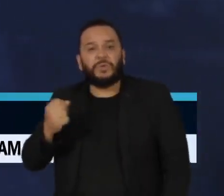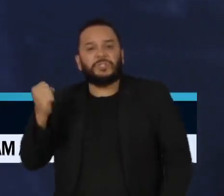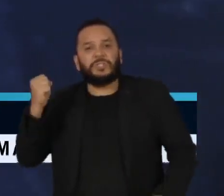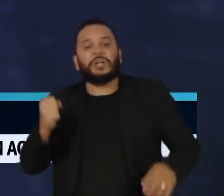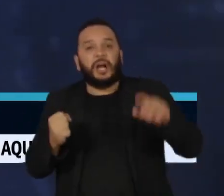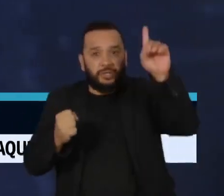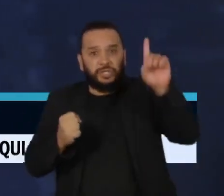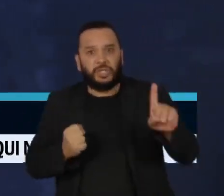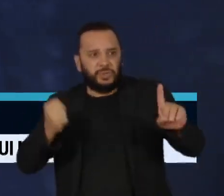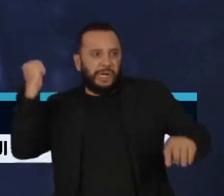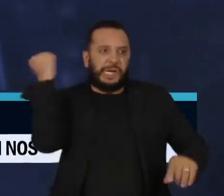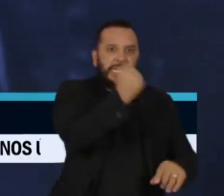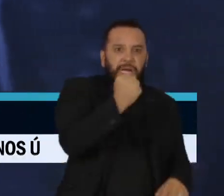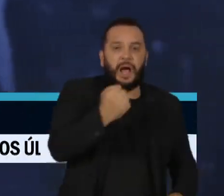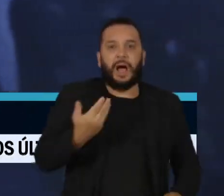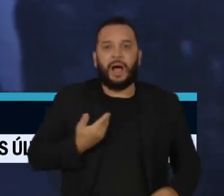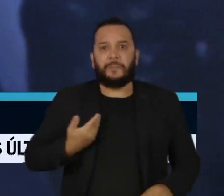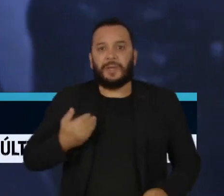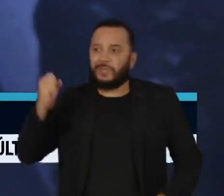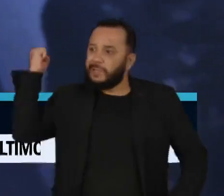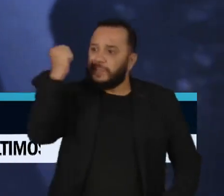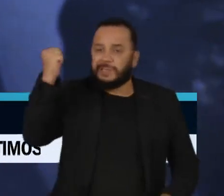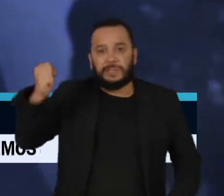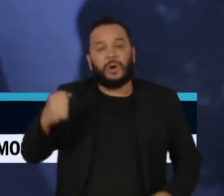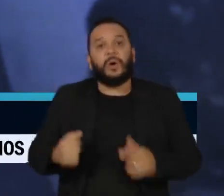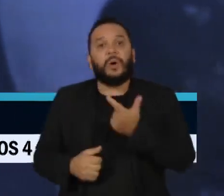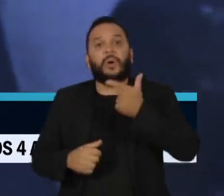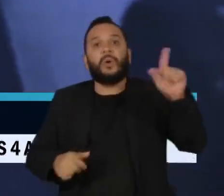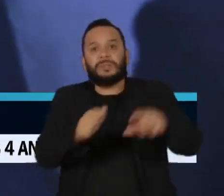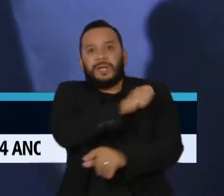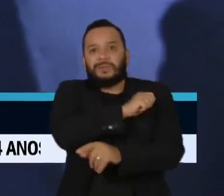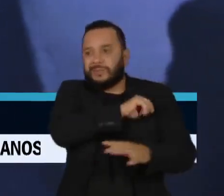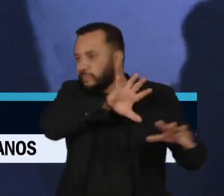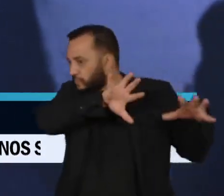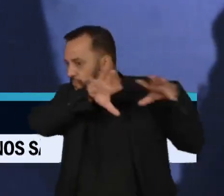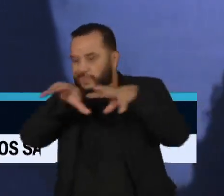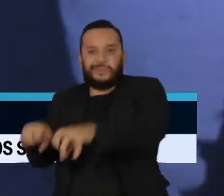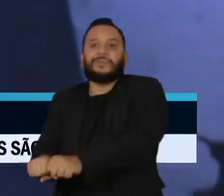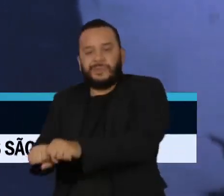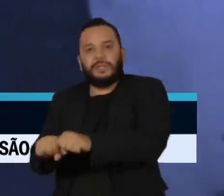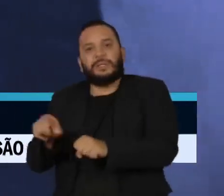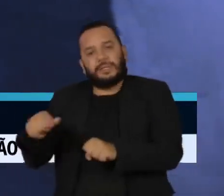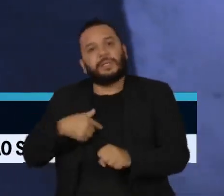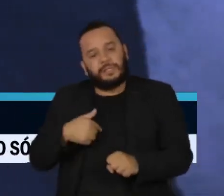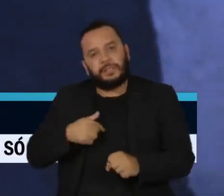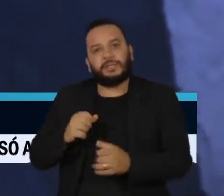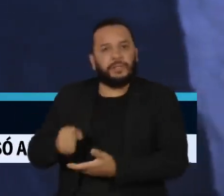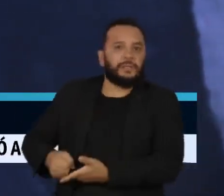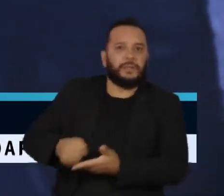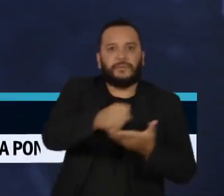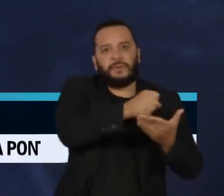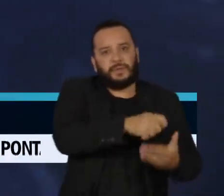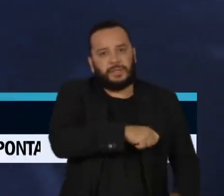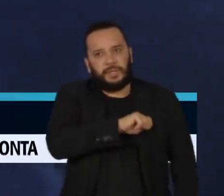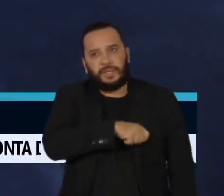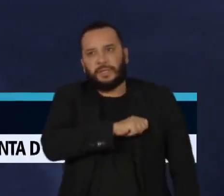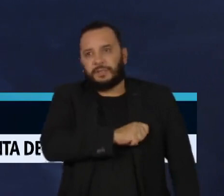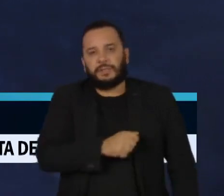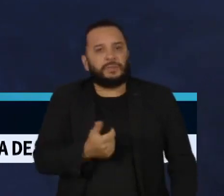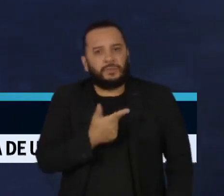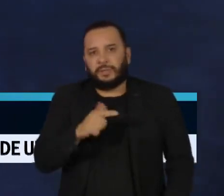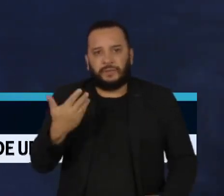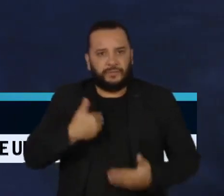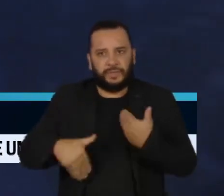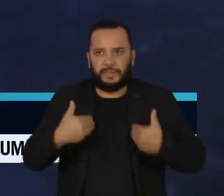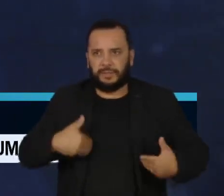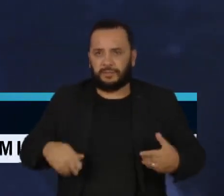diretora e colegas. Ele foi mobilizado por outros alunos e por funcionários. O garoto foi encaminhado para a delegacia. Não houve